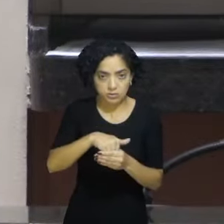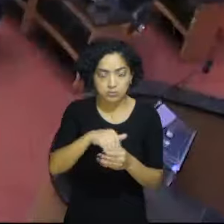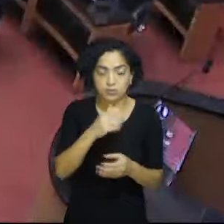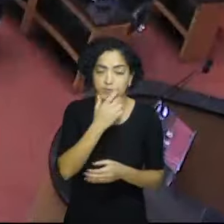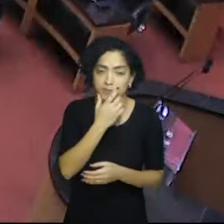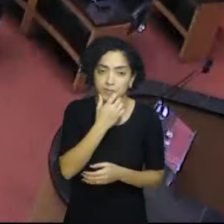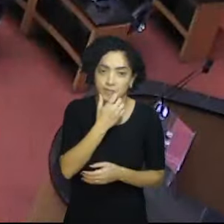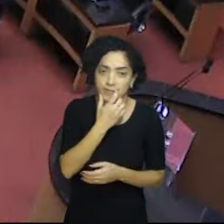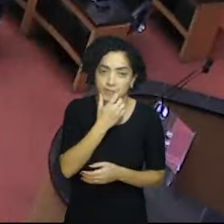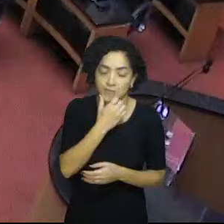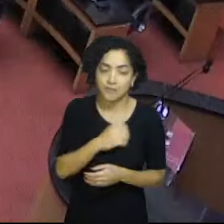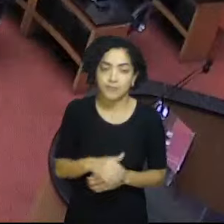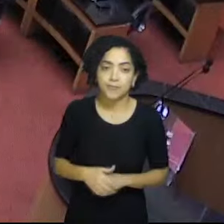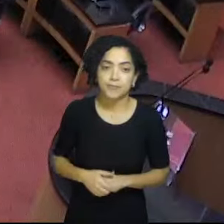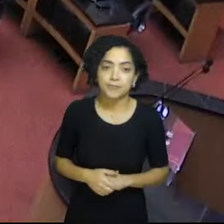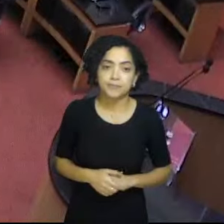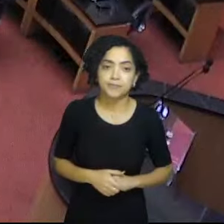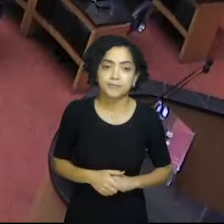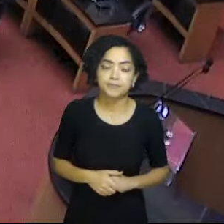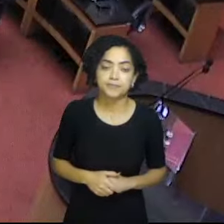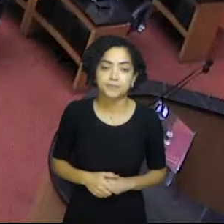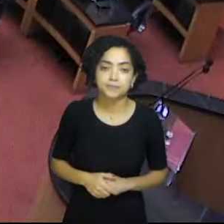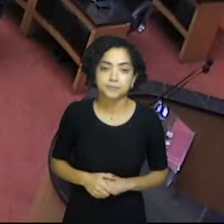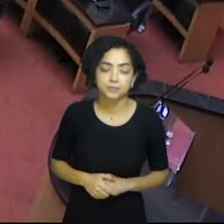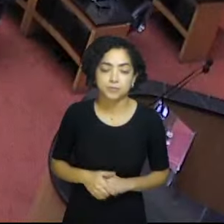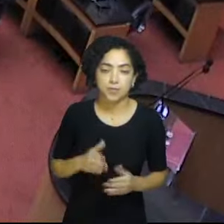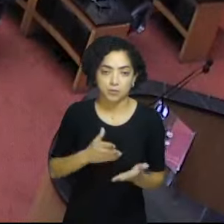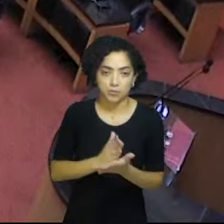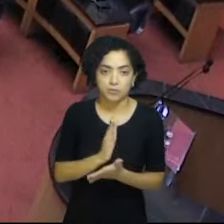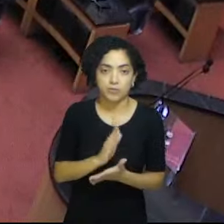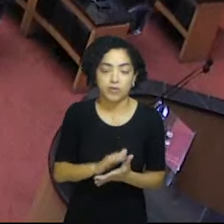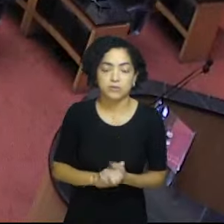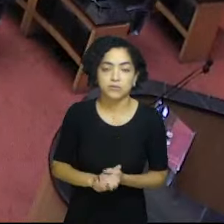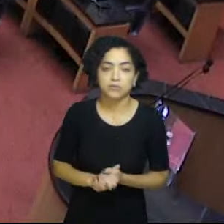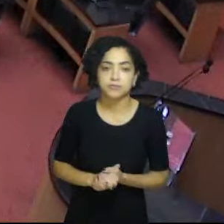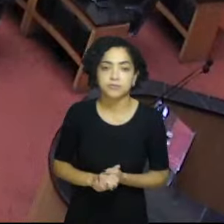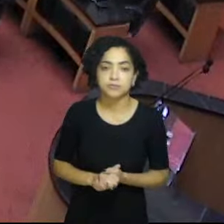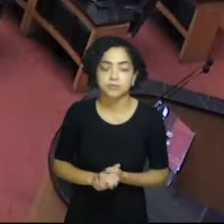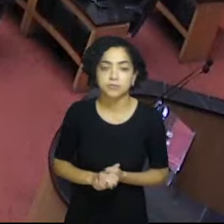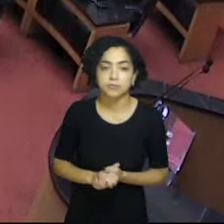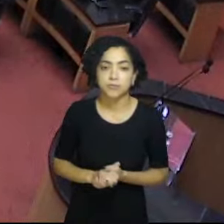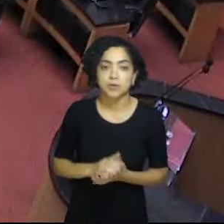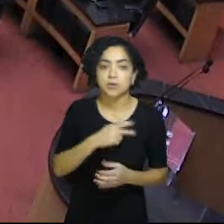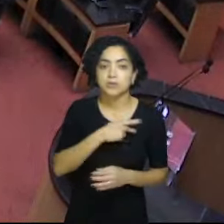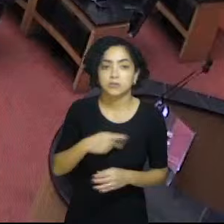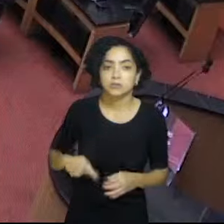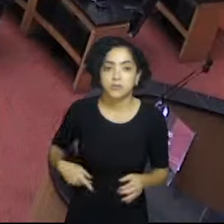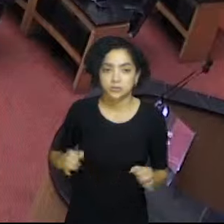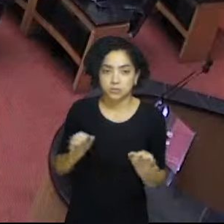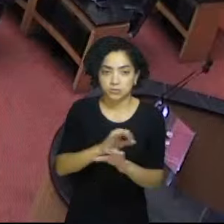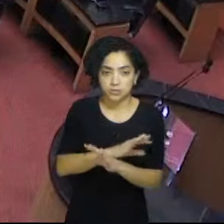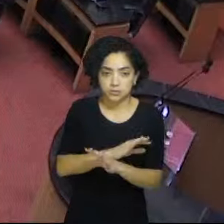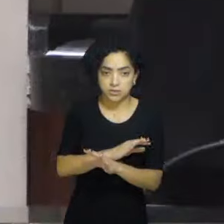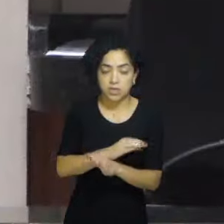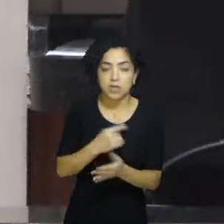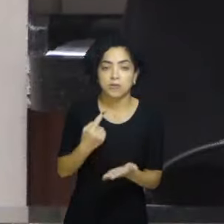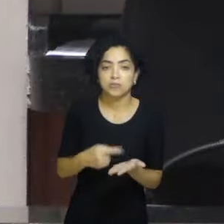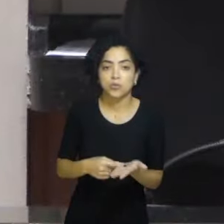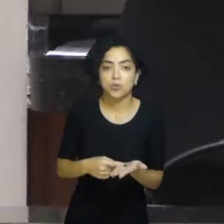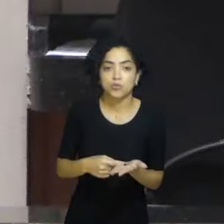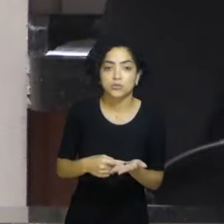turno. Todos de acordo, aprovado em segundo turno. Esta presidência encerra a presente sessão extraordinária e